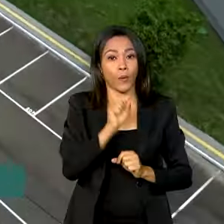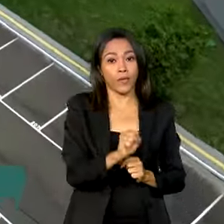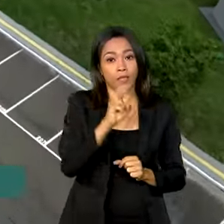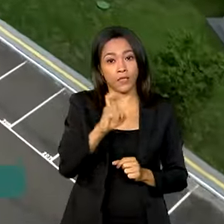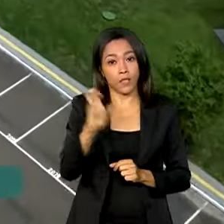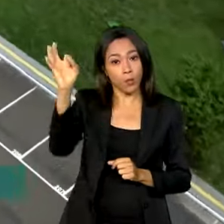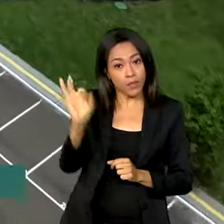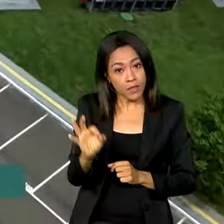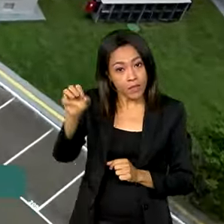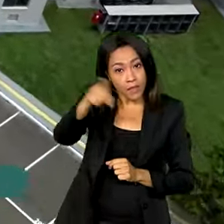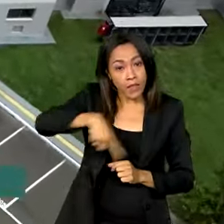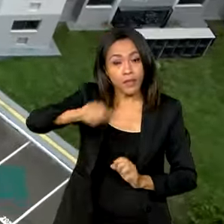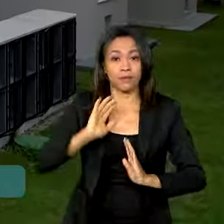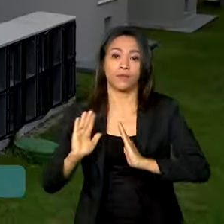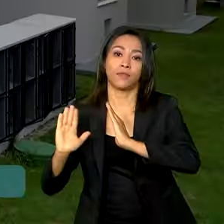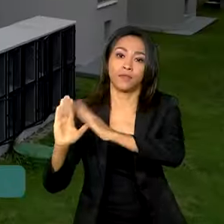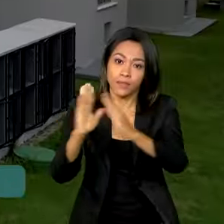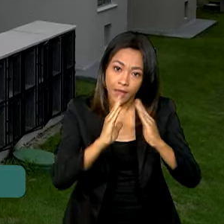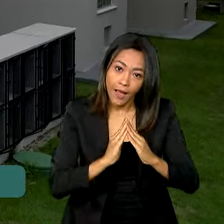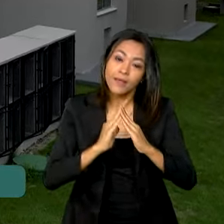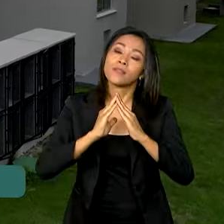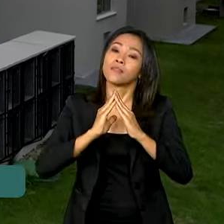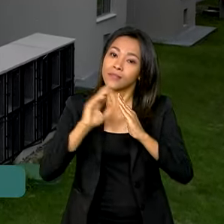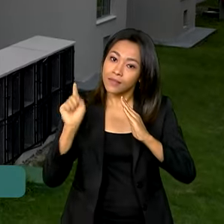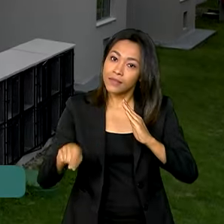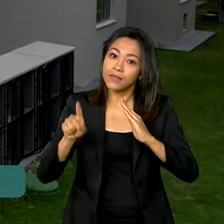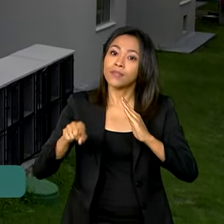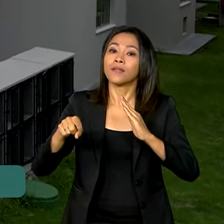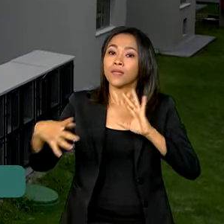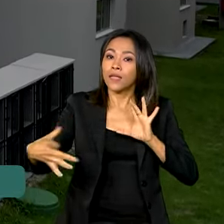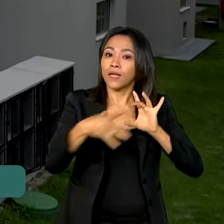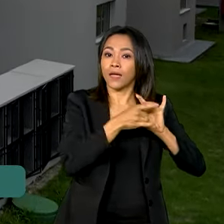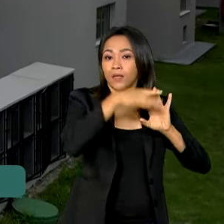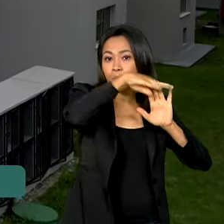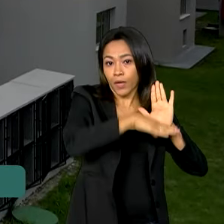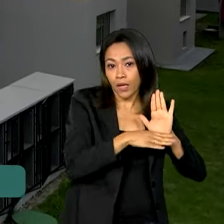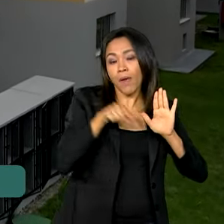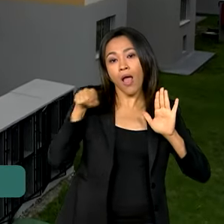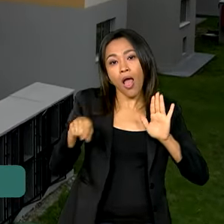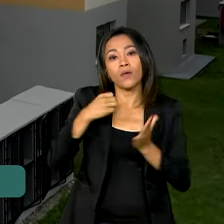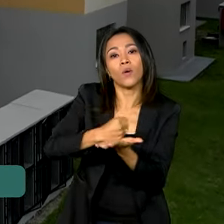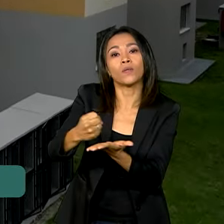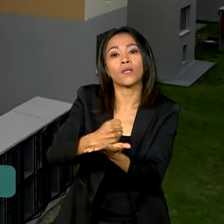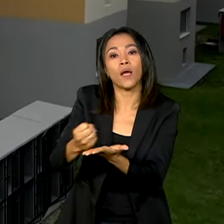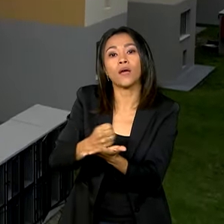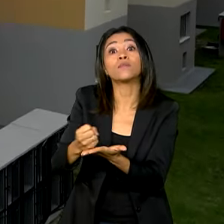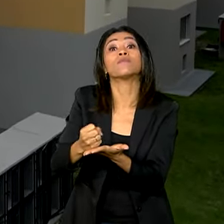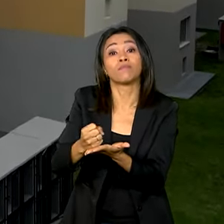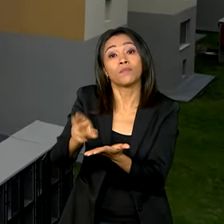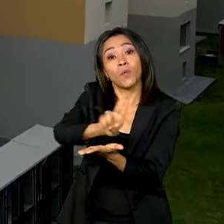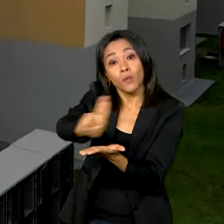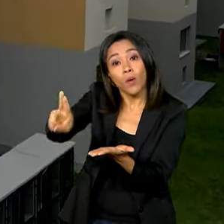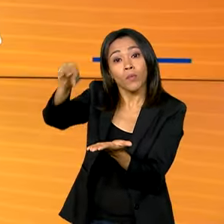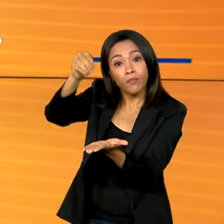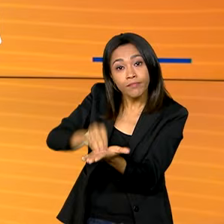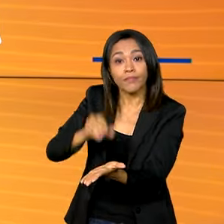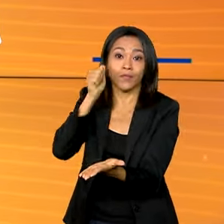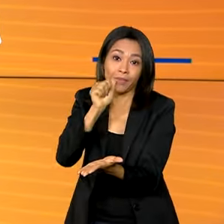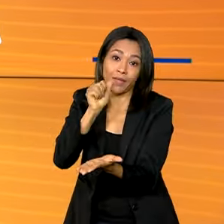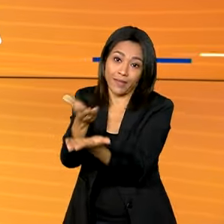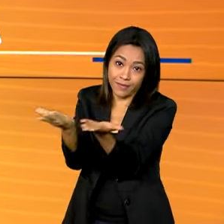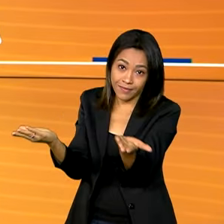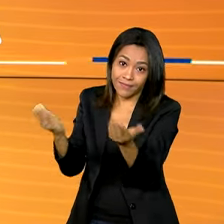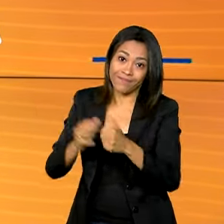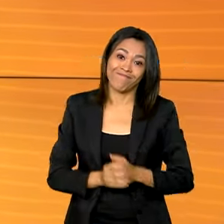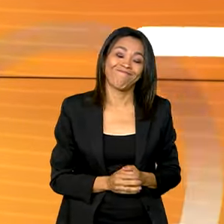das unidades habitacionais subsidiadas pelo programa tenham contrato assinados por elas.